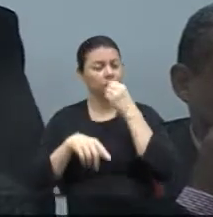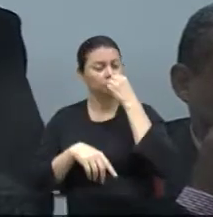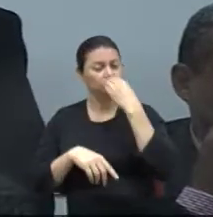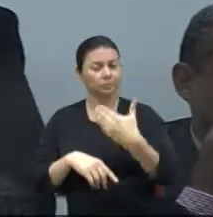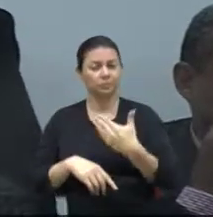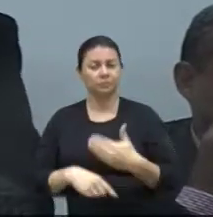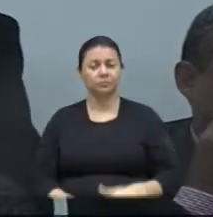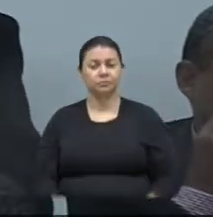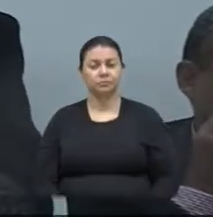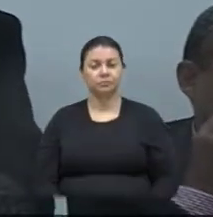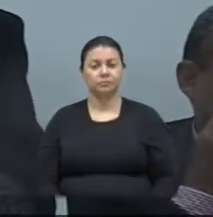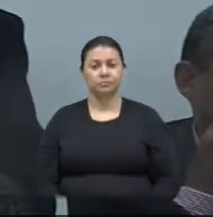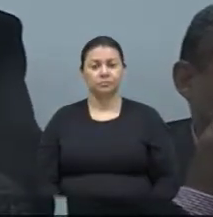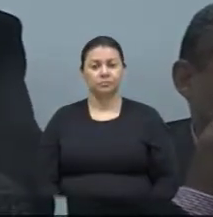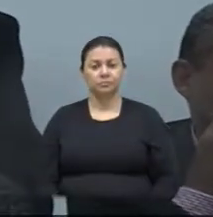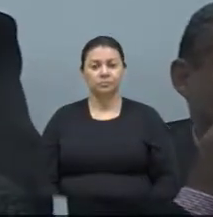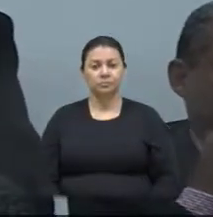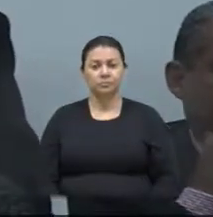como